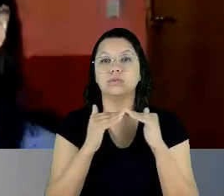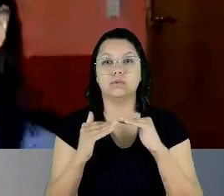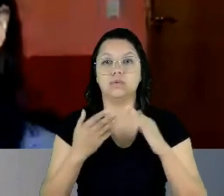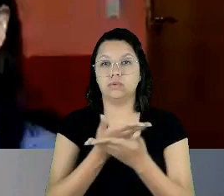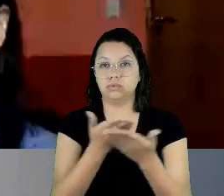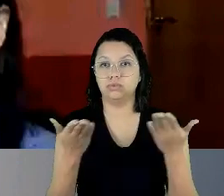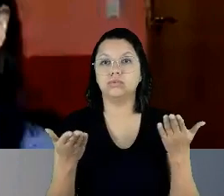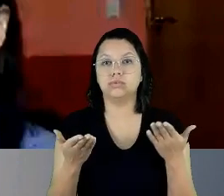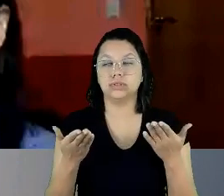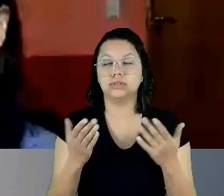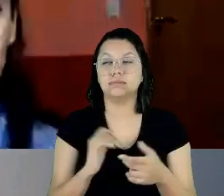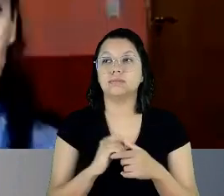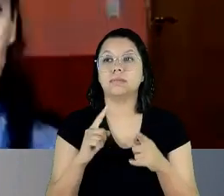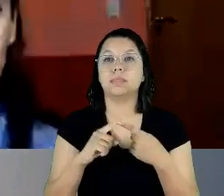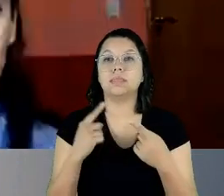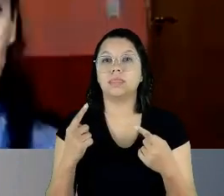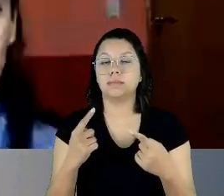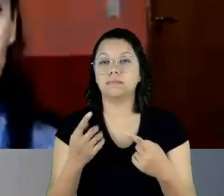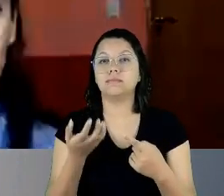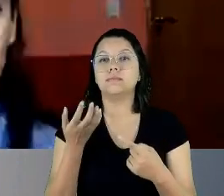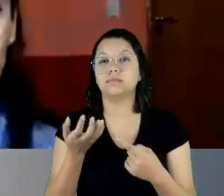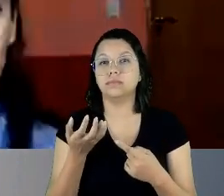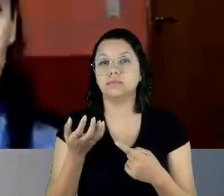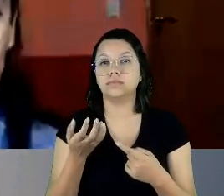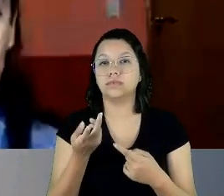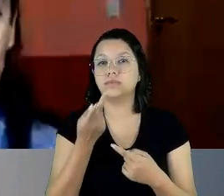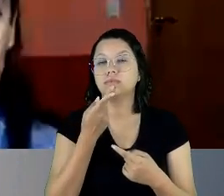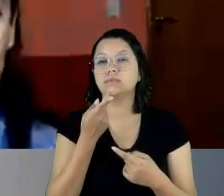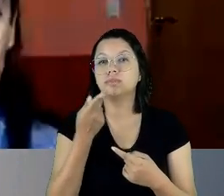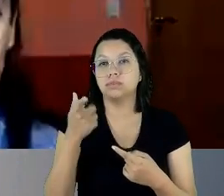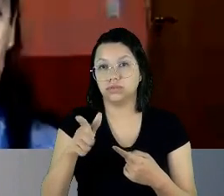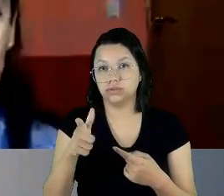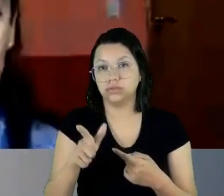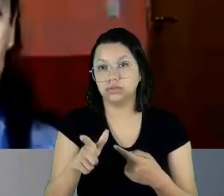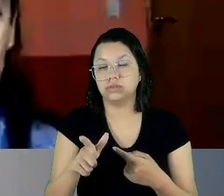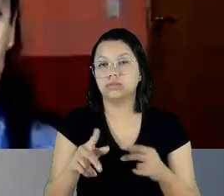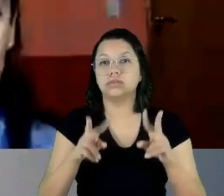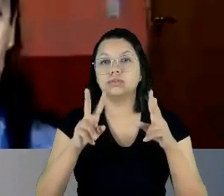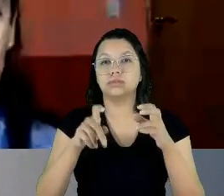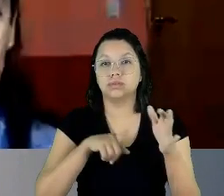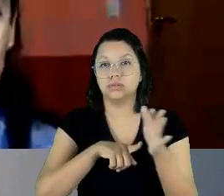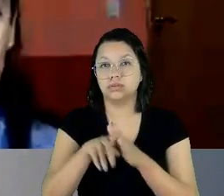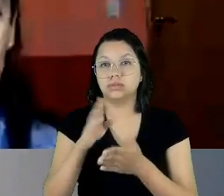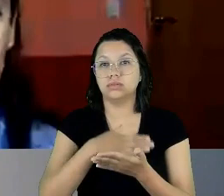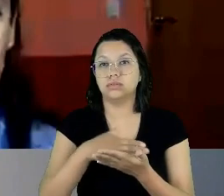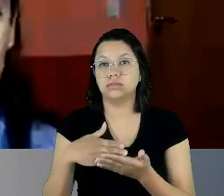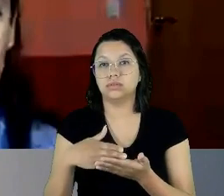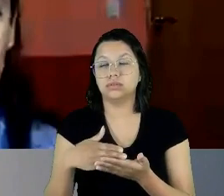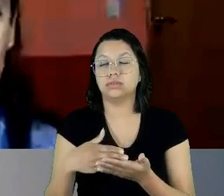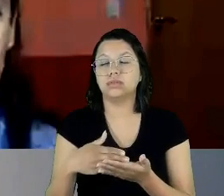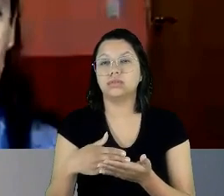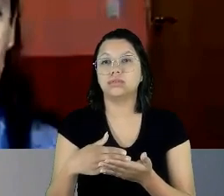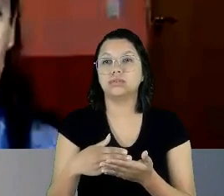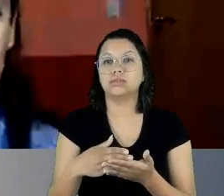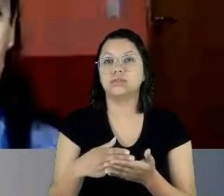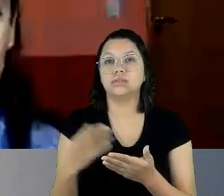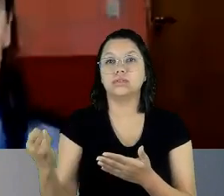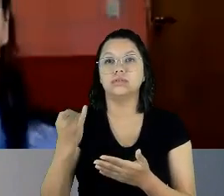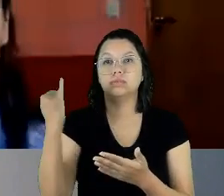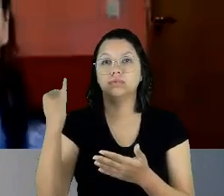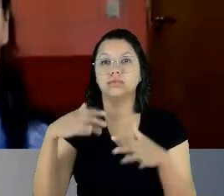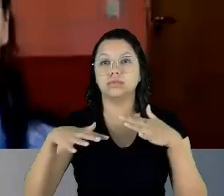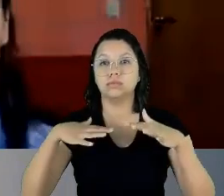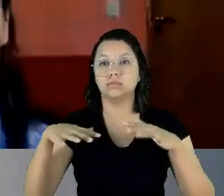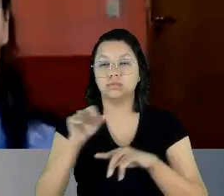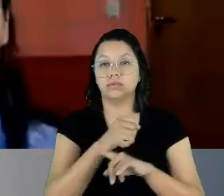de todas elas, mas eu só queria reiterar a questão inicial que eu trouxe, né, lá no começo da minha fala, da importância